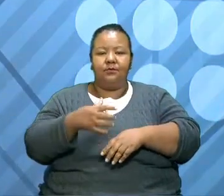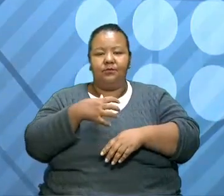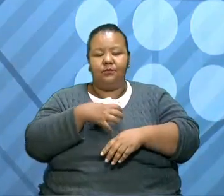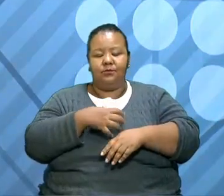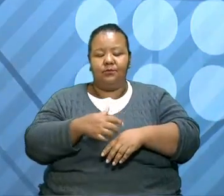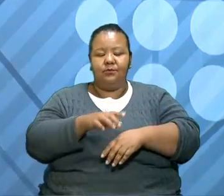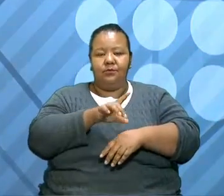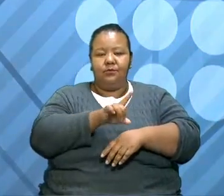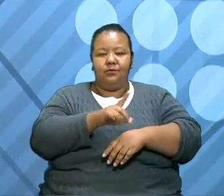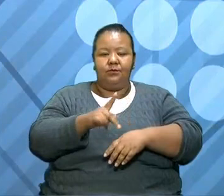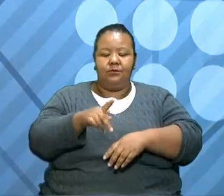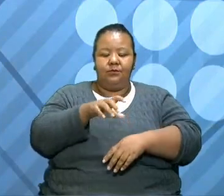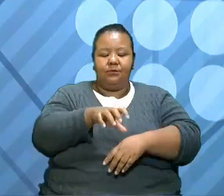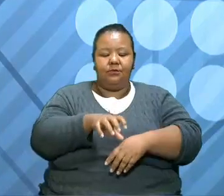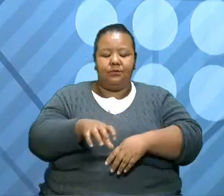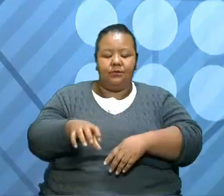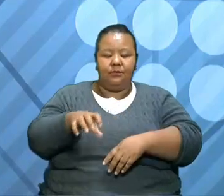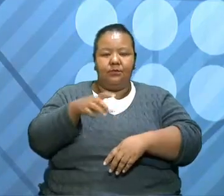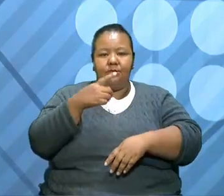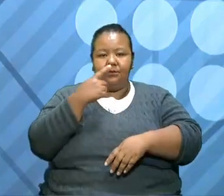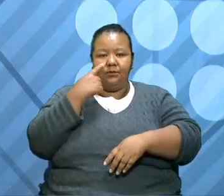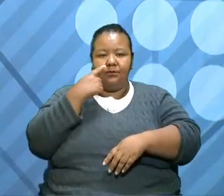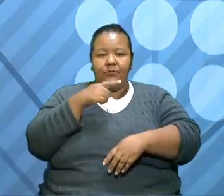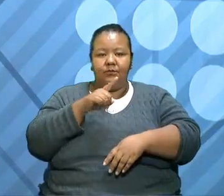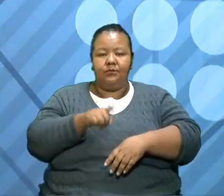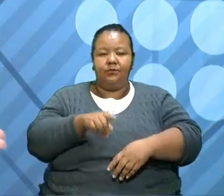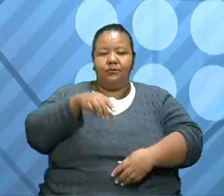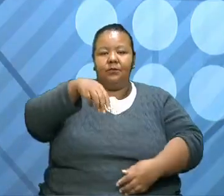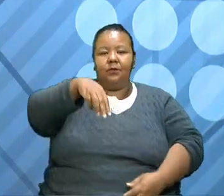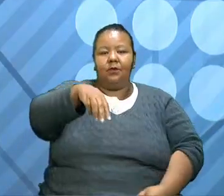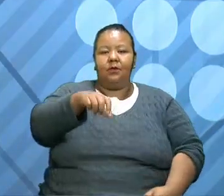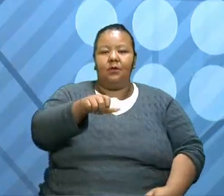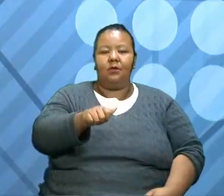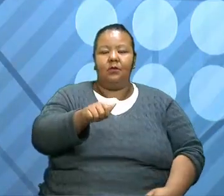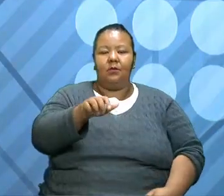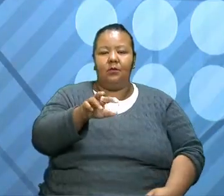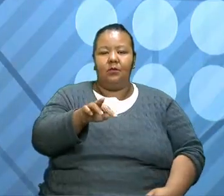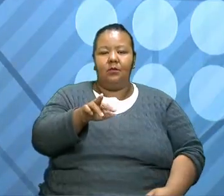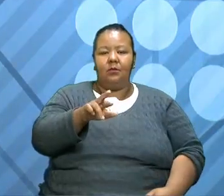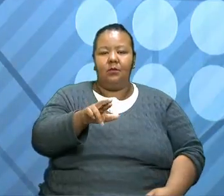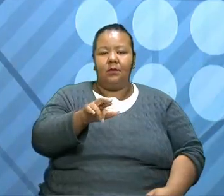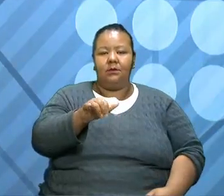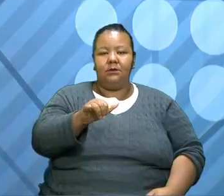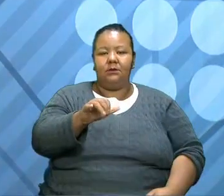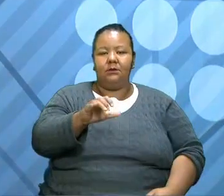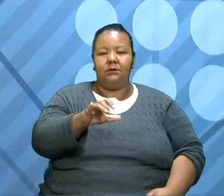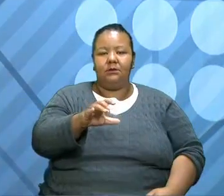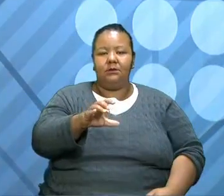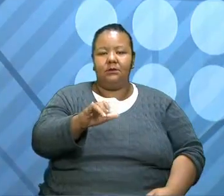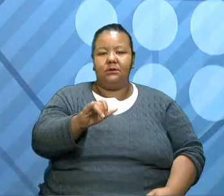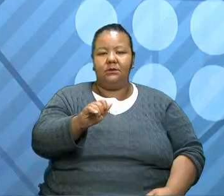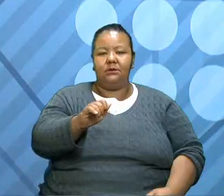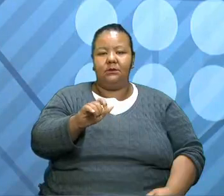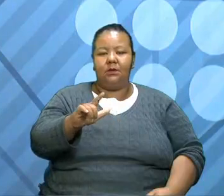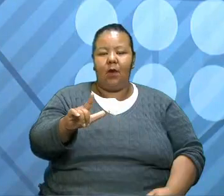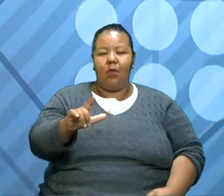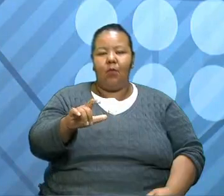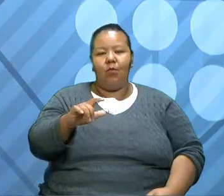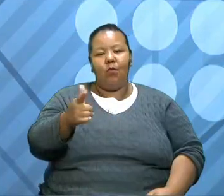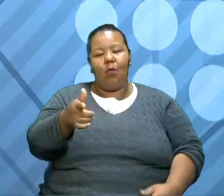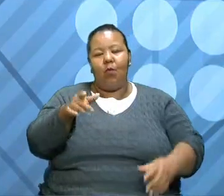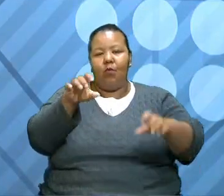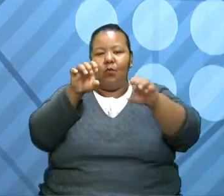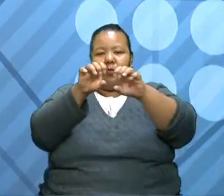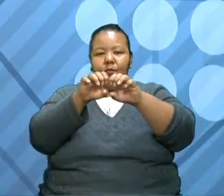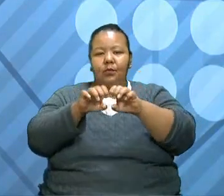de departamento. Eu vi também o departamento matricial, a departamentação matricial, que também é conhecida como estrutura